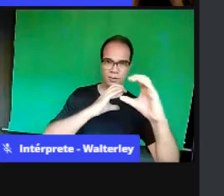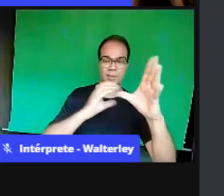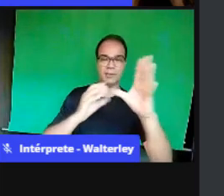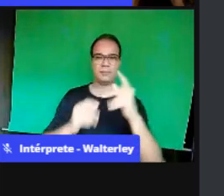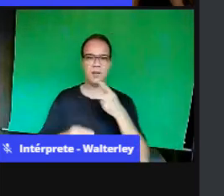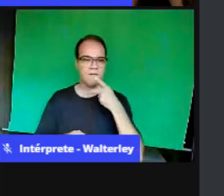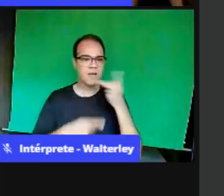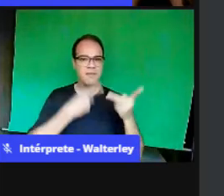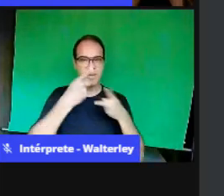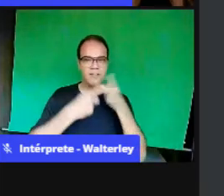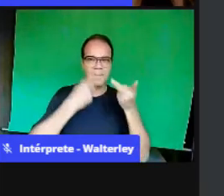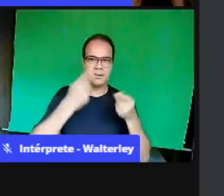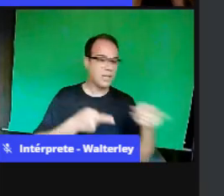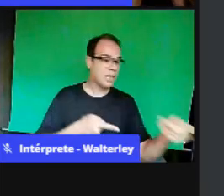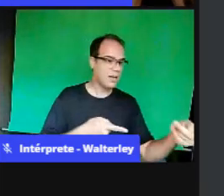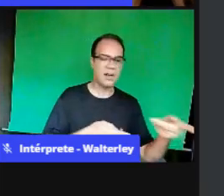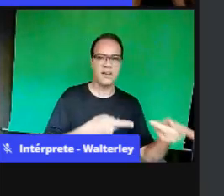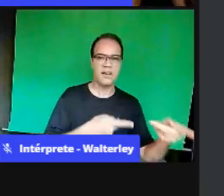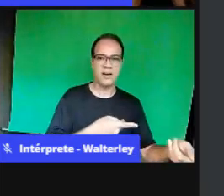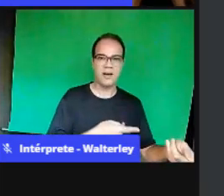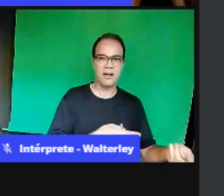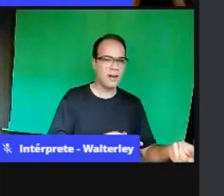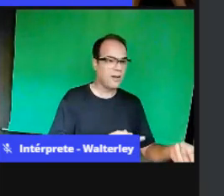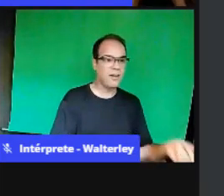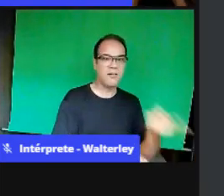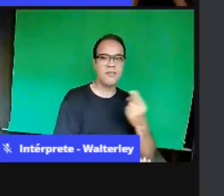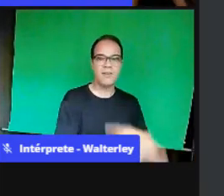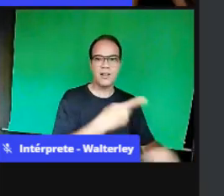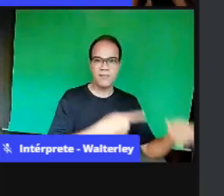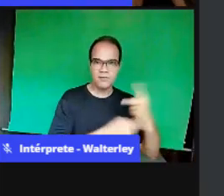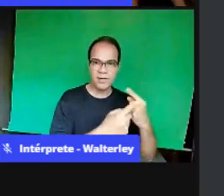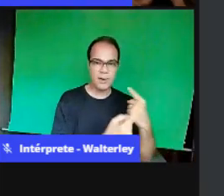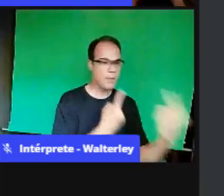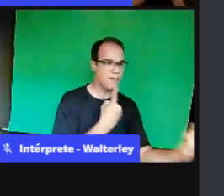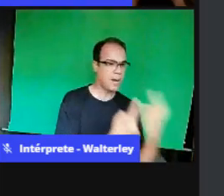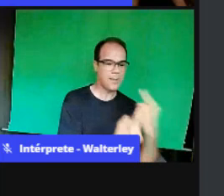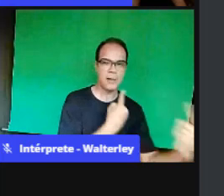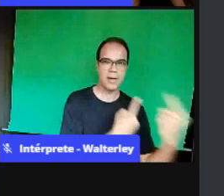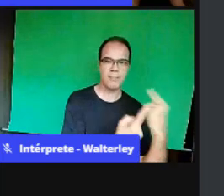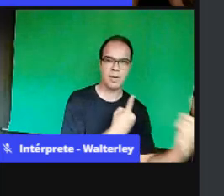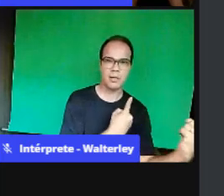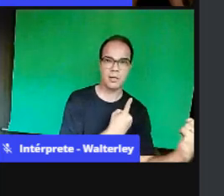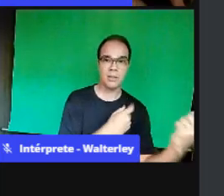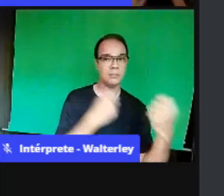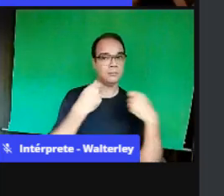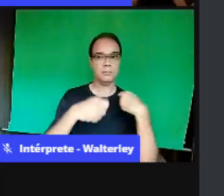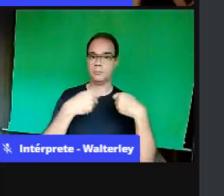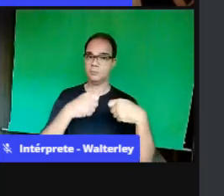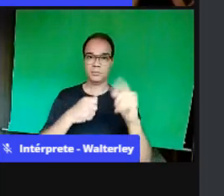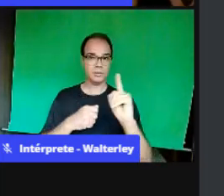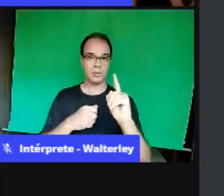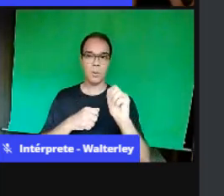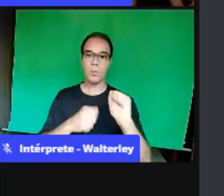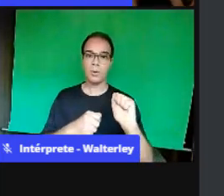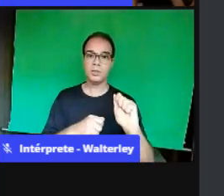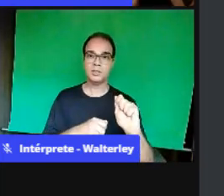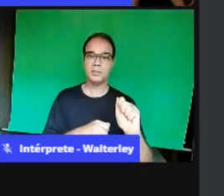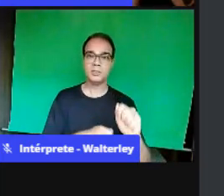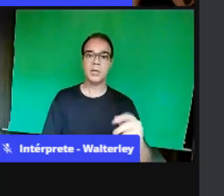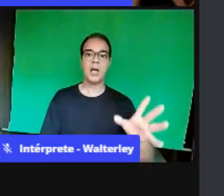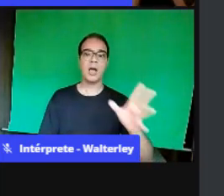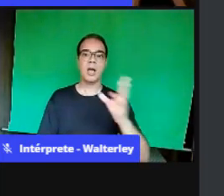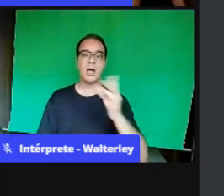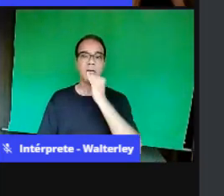verbal. Ela pode ser uma comunicação de gestos, de